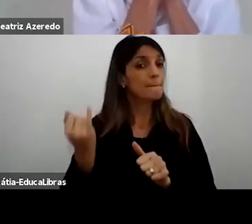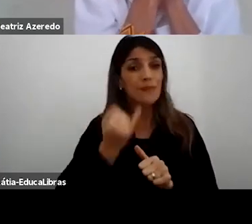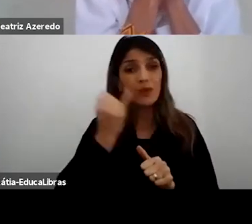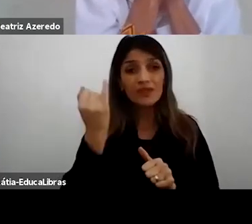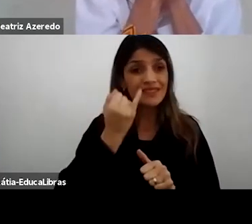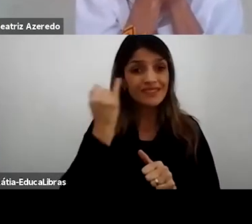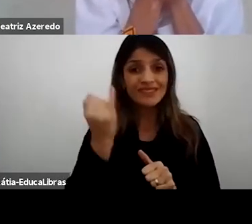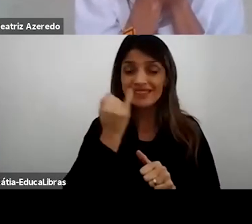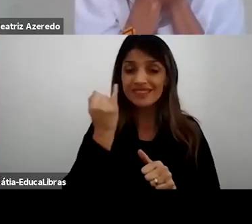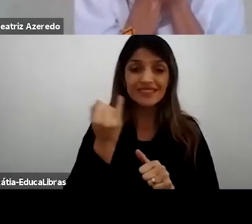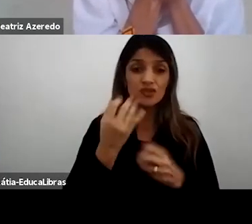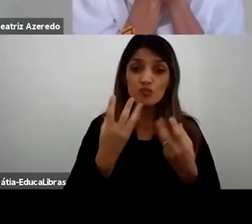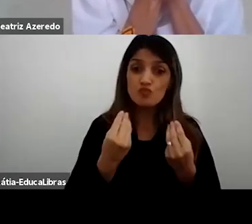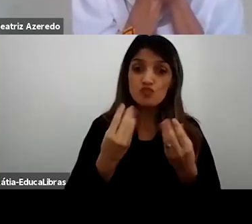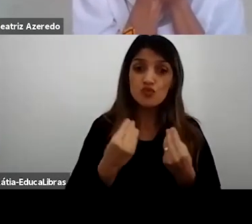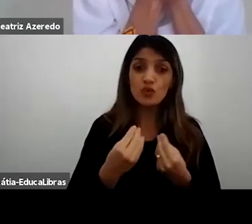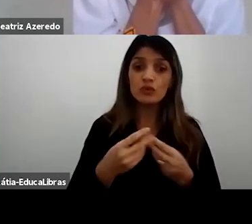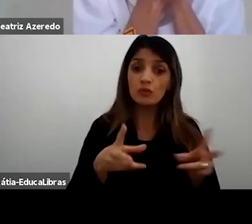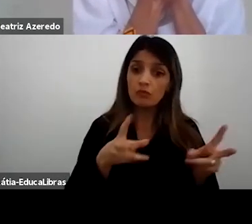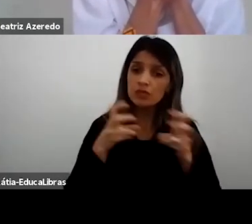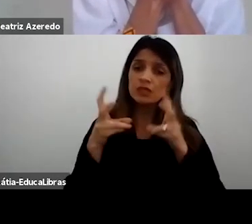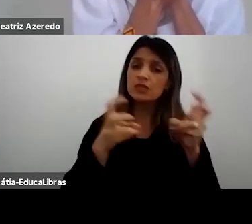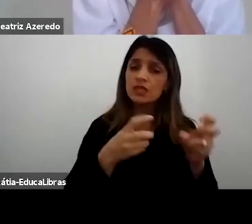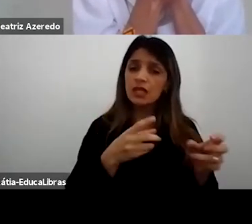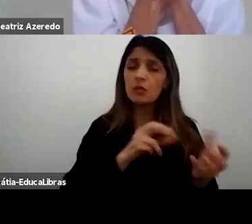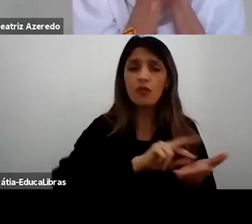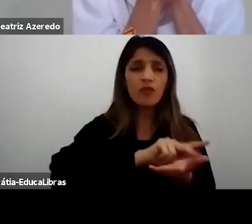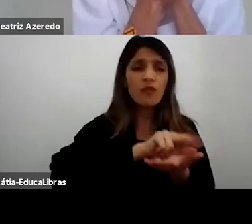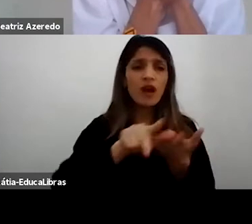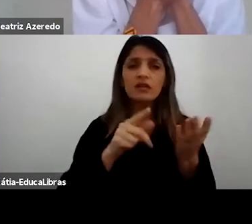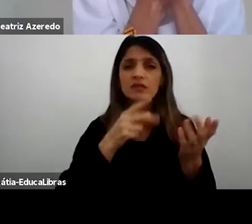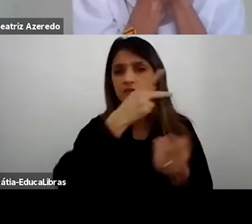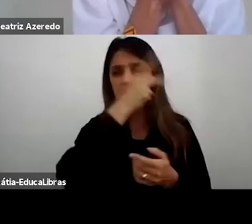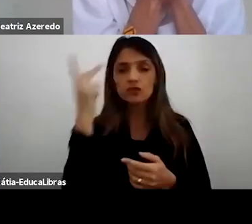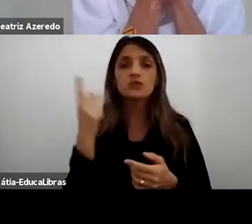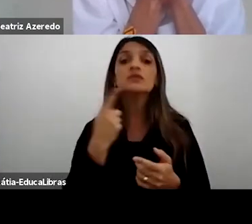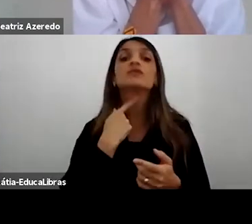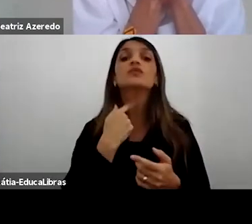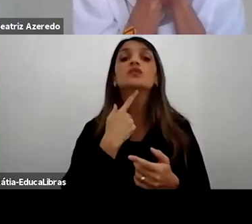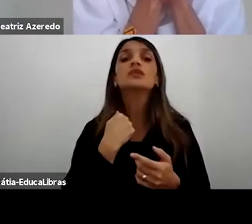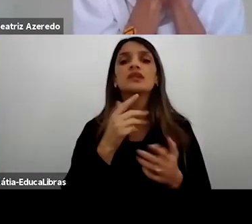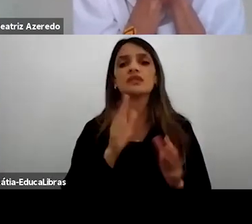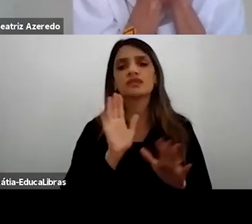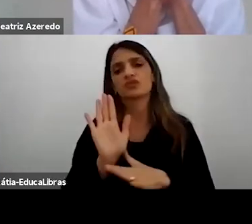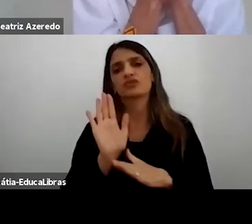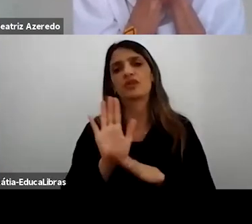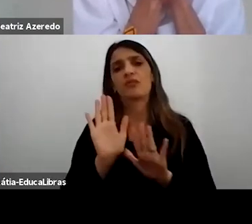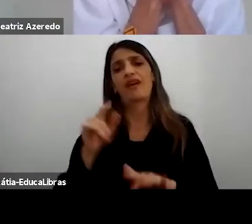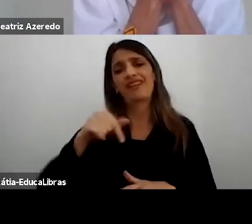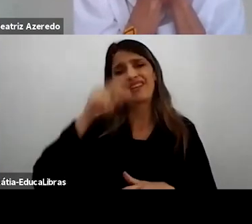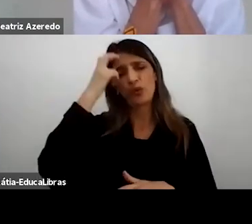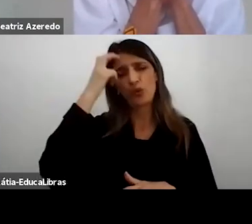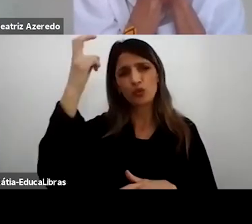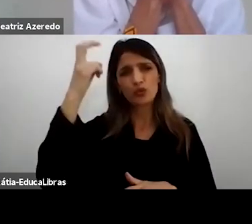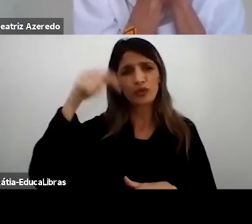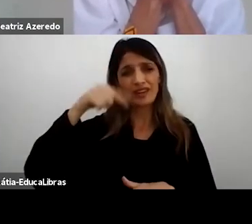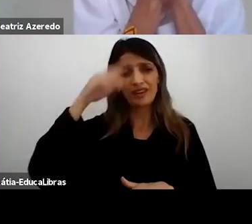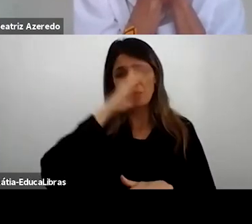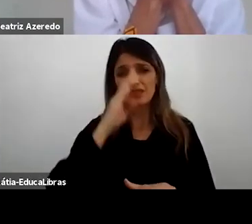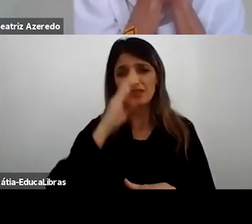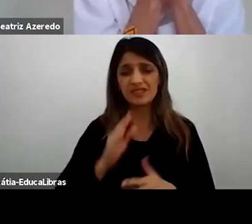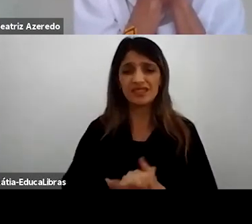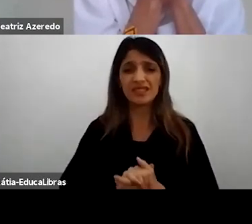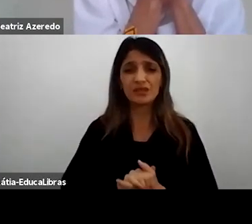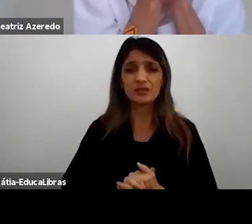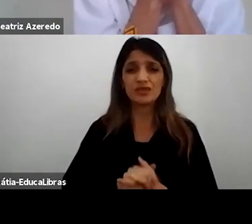Eu percebo muita gente com vontade de ajudar, mas no Brasil a gente tem uma cultura muito complicada, às vezes, de que a rede